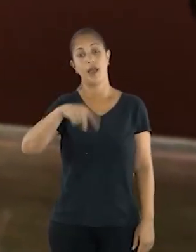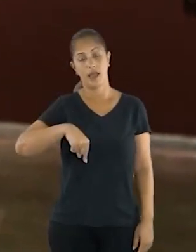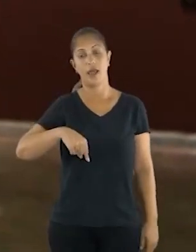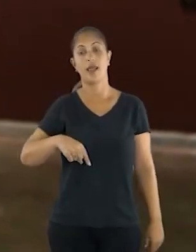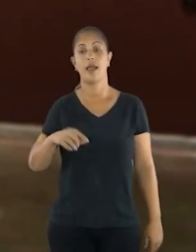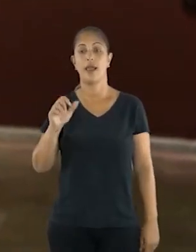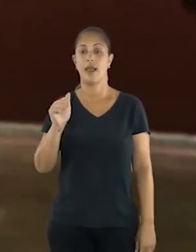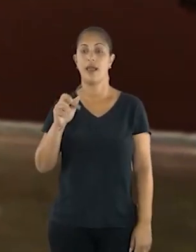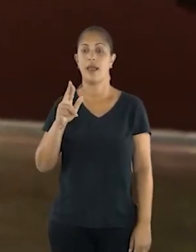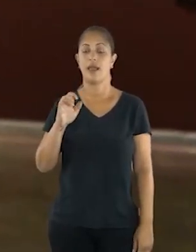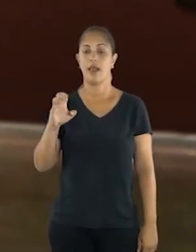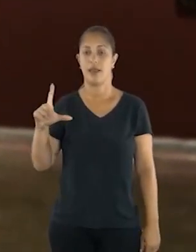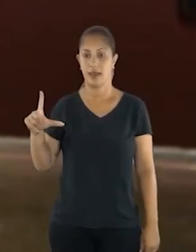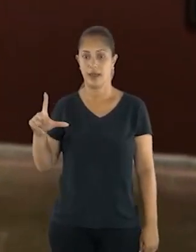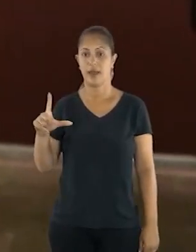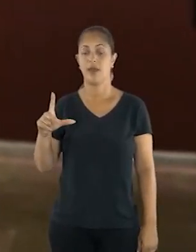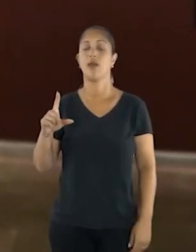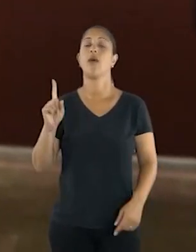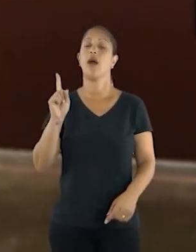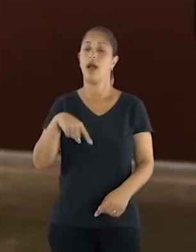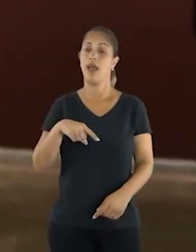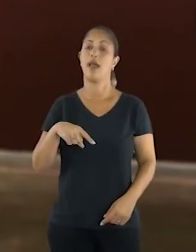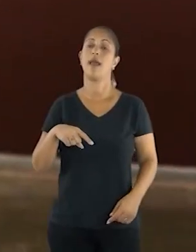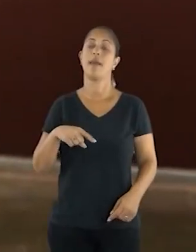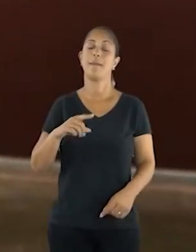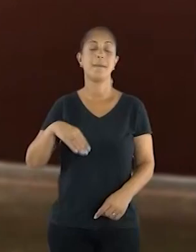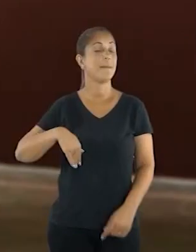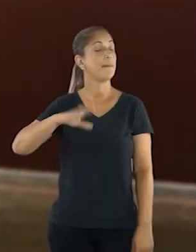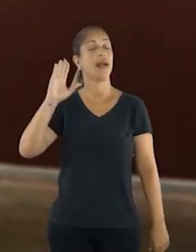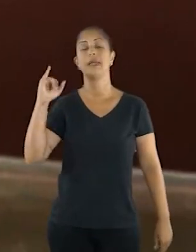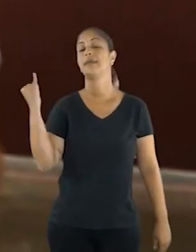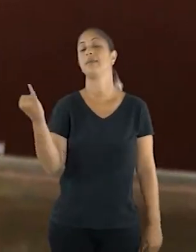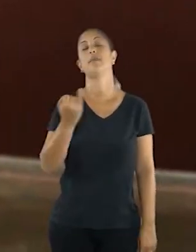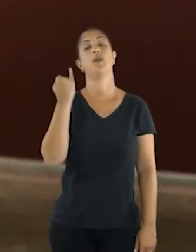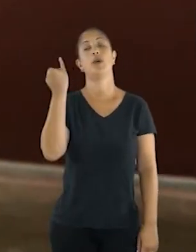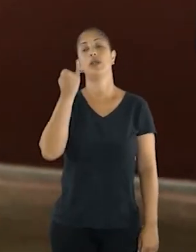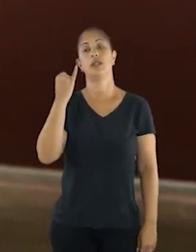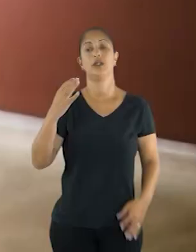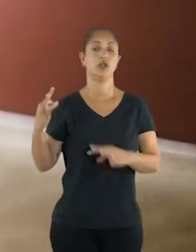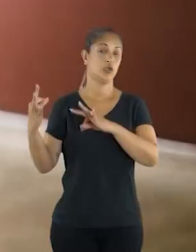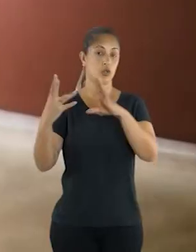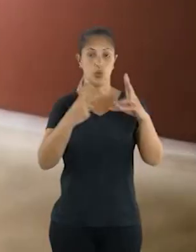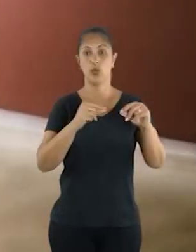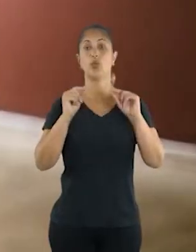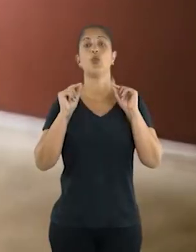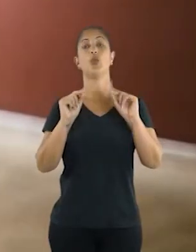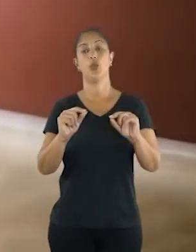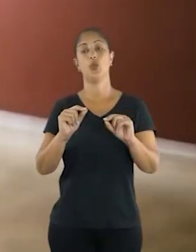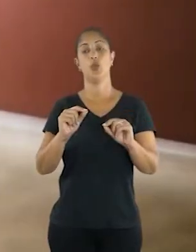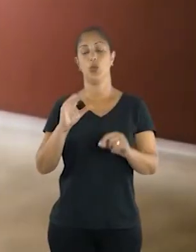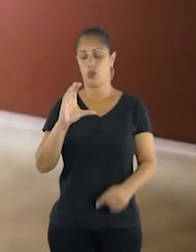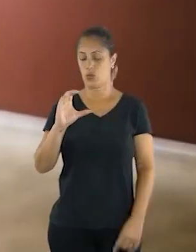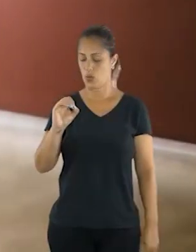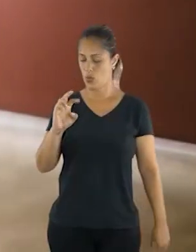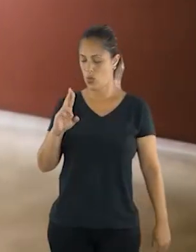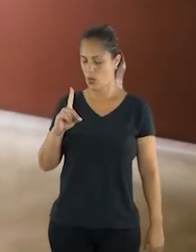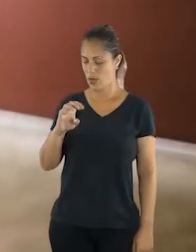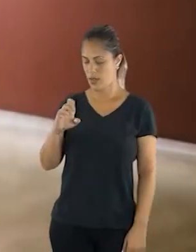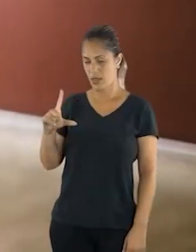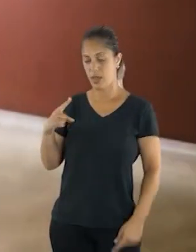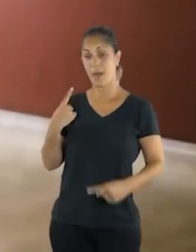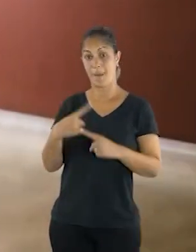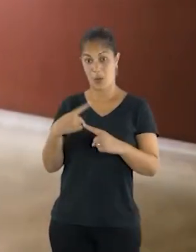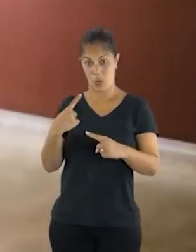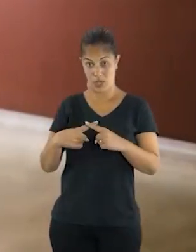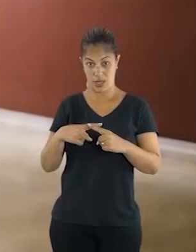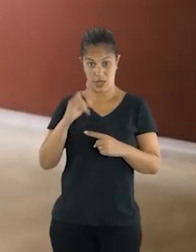o que Ariano dizia, que a coisa mais importante de todas era o cordel, porque